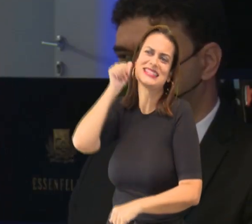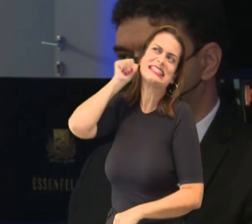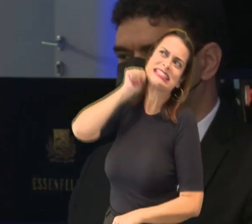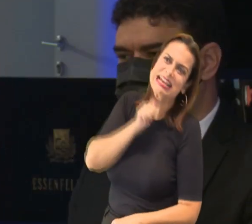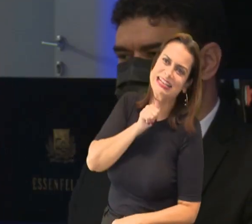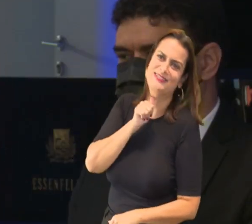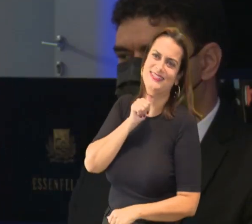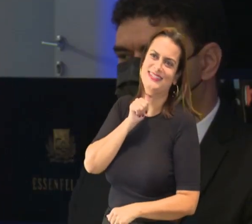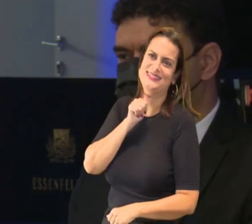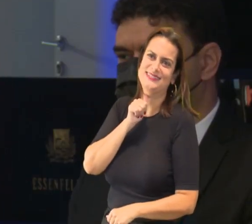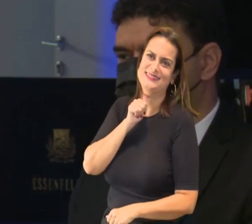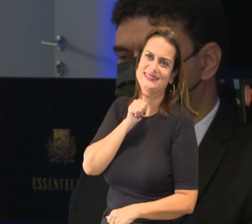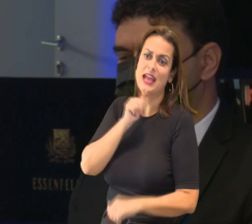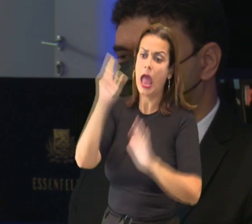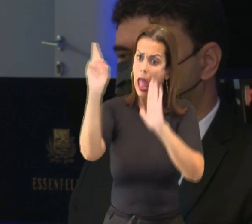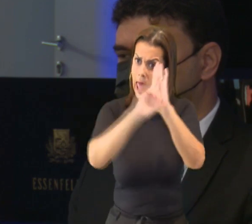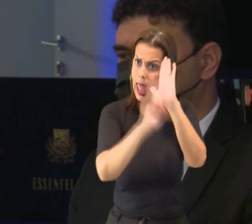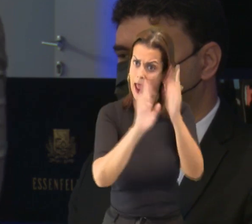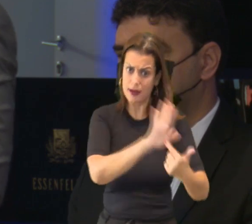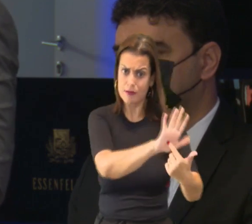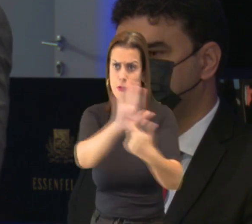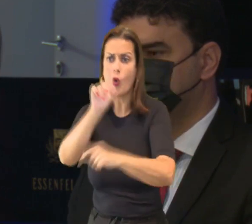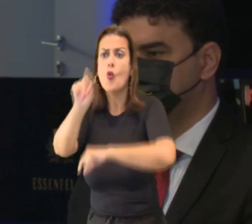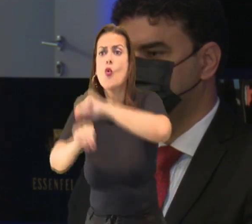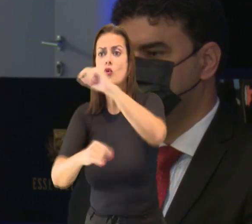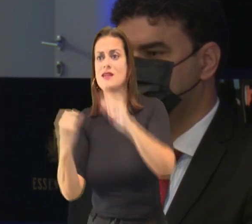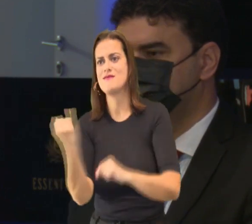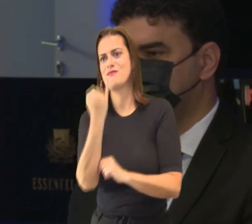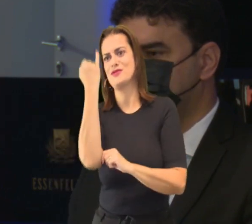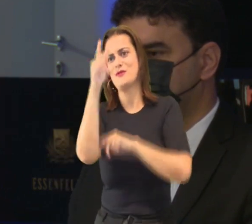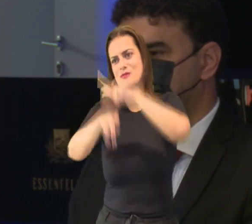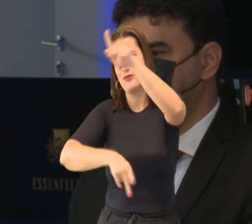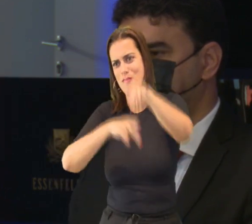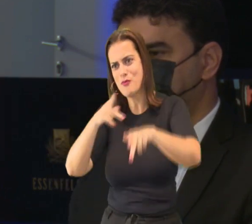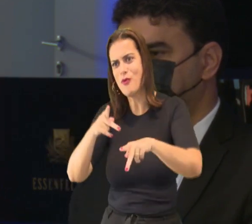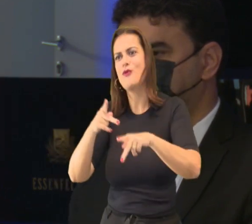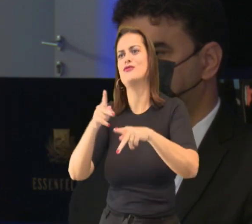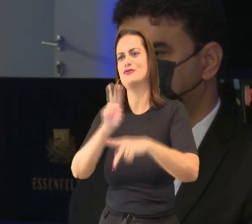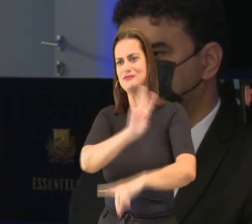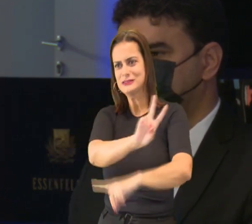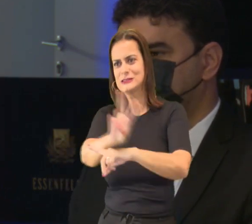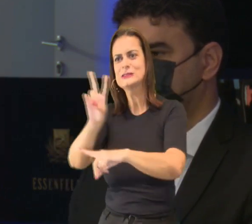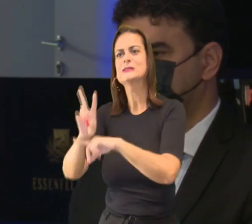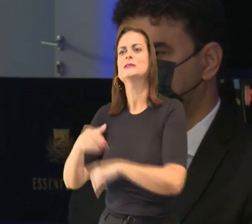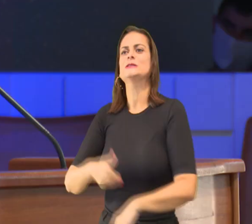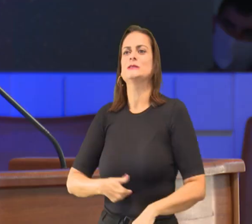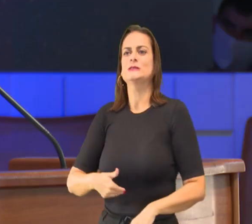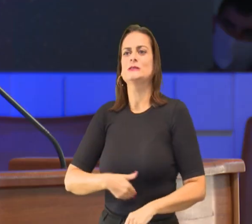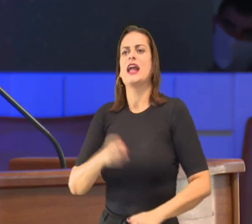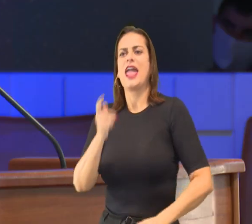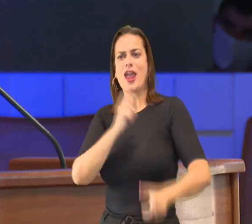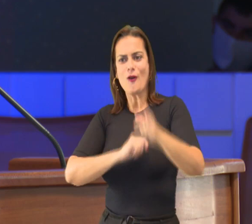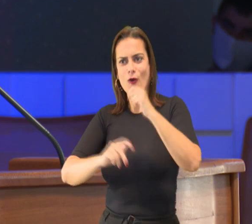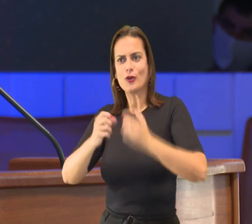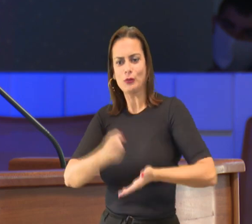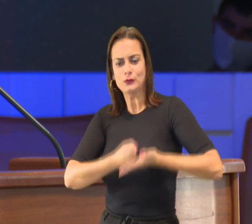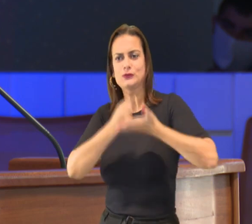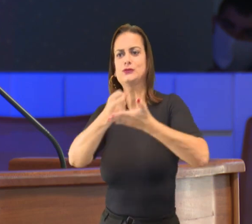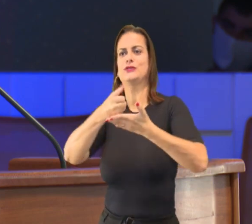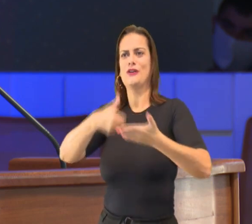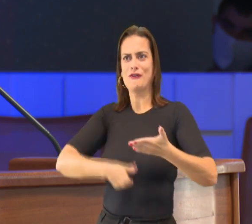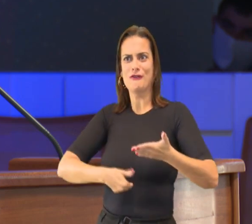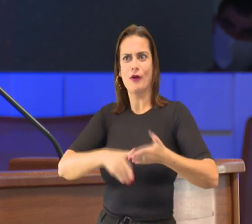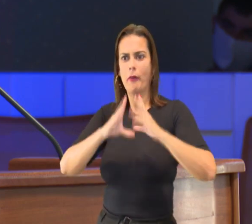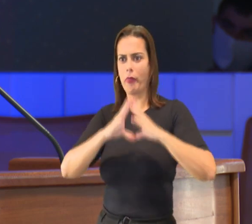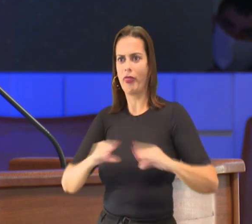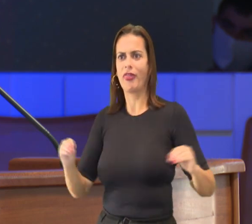estipula as regras, Ele designa aquilo que é importante para que o povo pudesse ter preservado a sua economia de subsistência, a sua